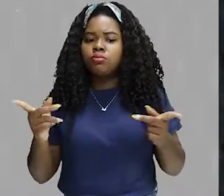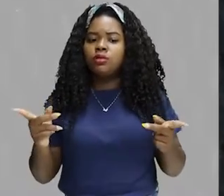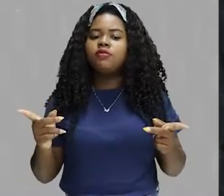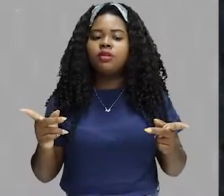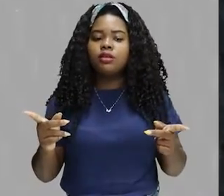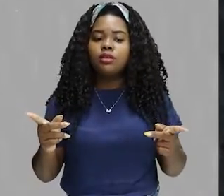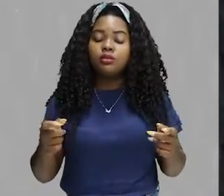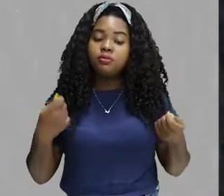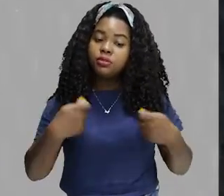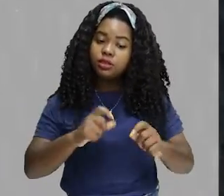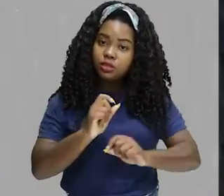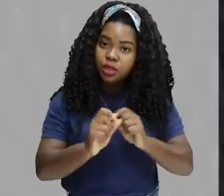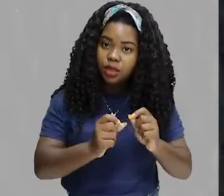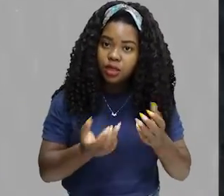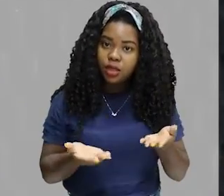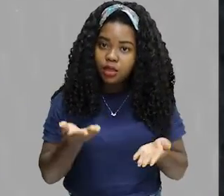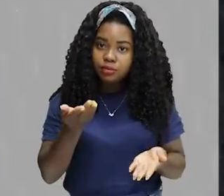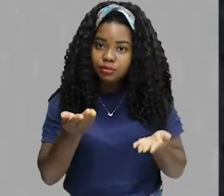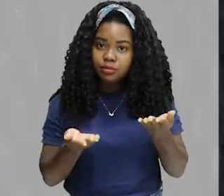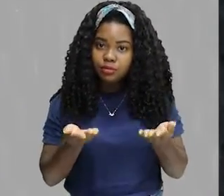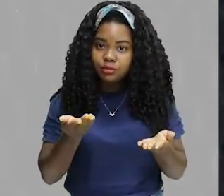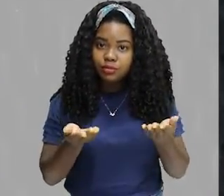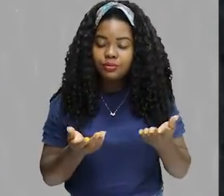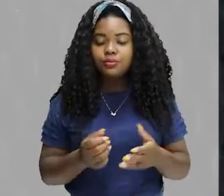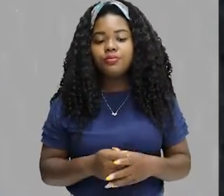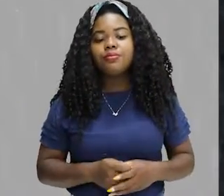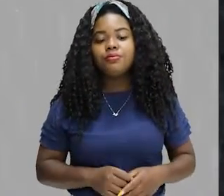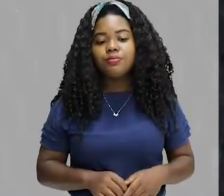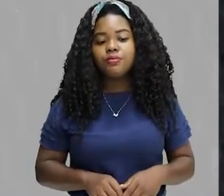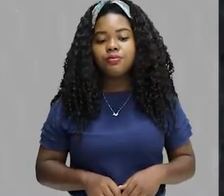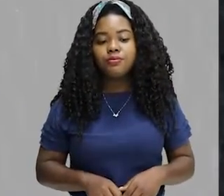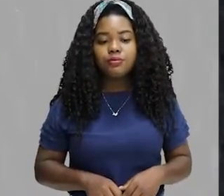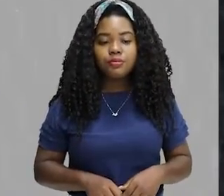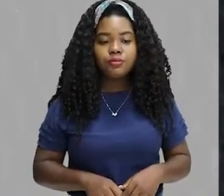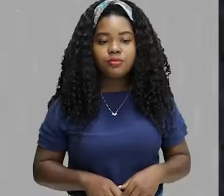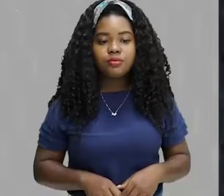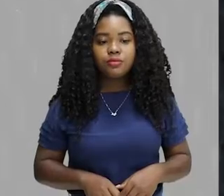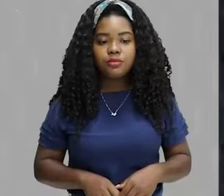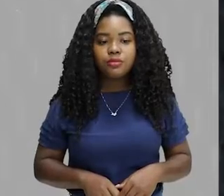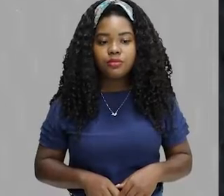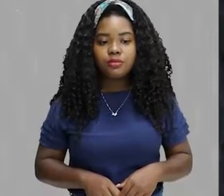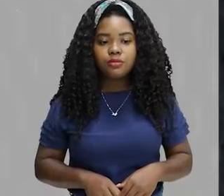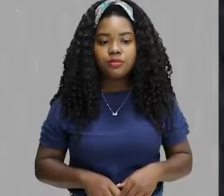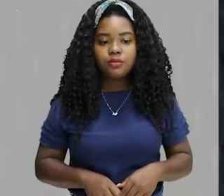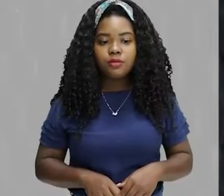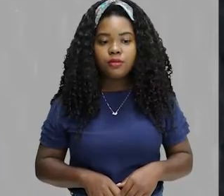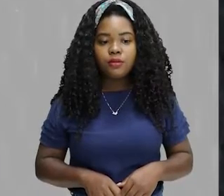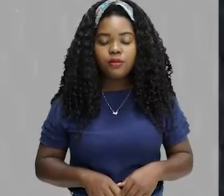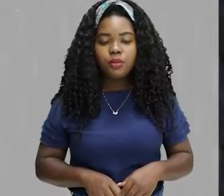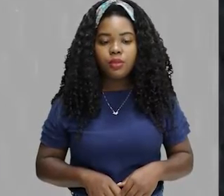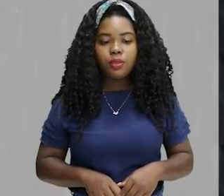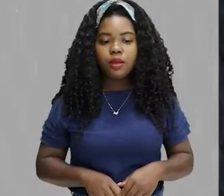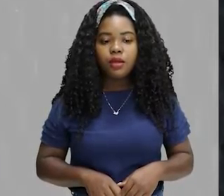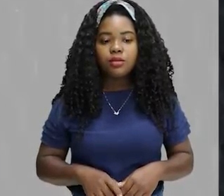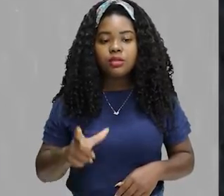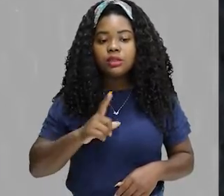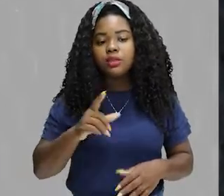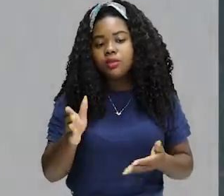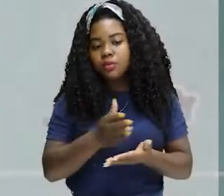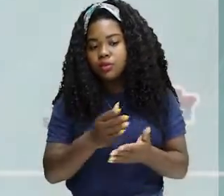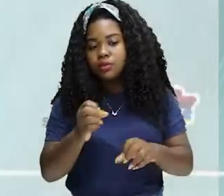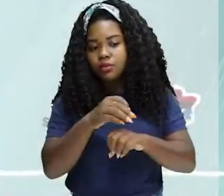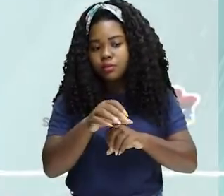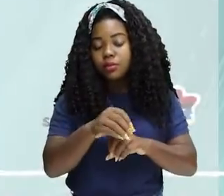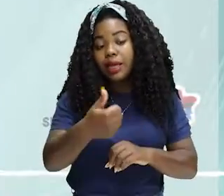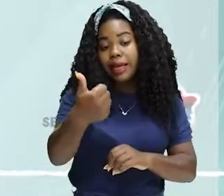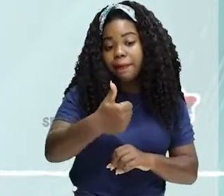precisa balancear essa reação. Tudo bem? Ó, nós temos algumas dicas. Então,